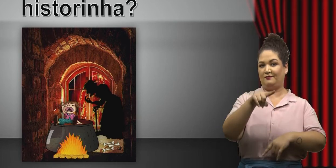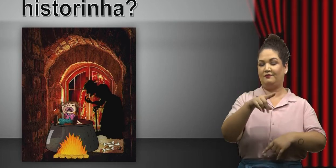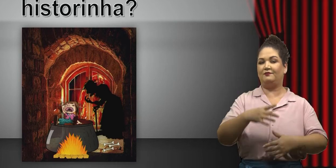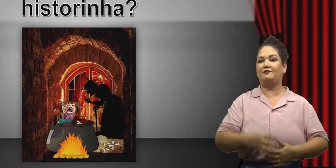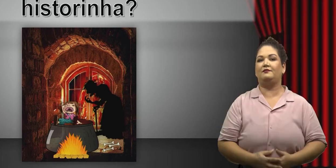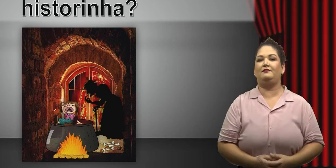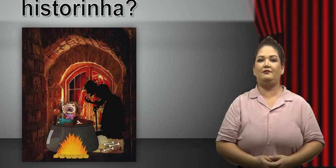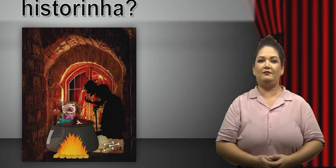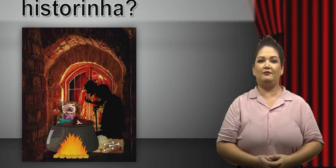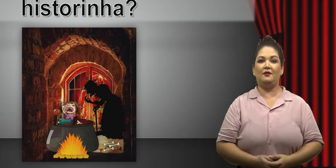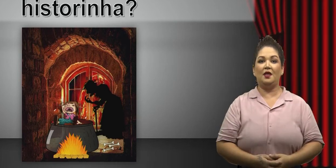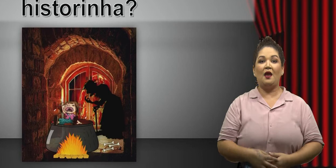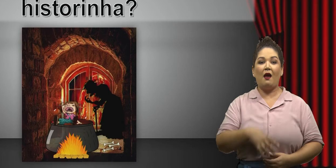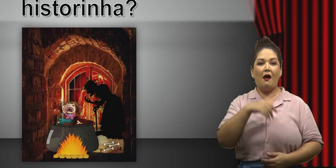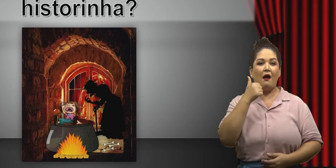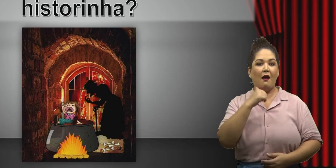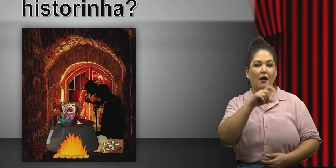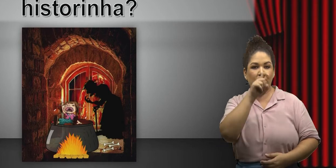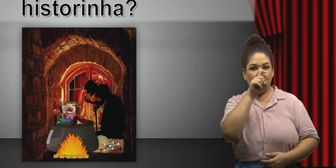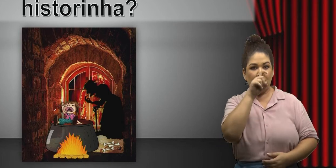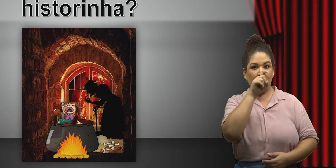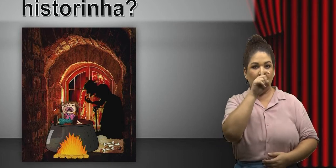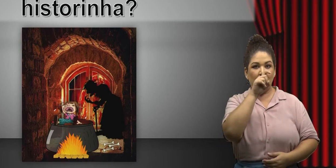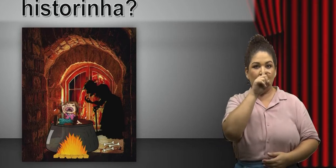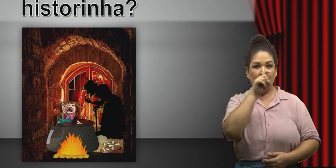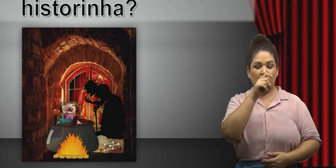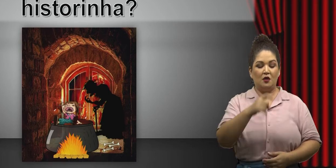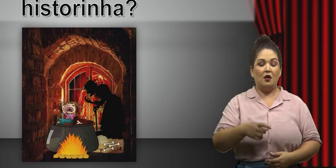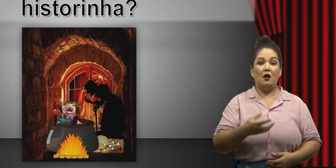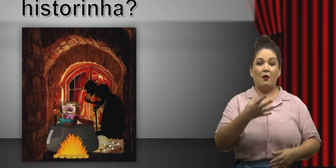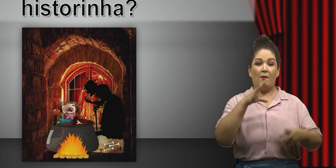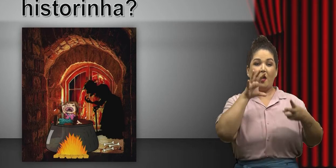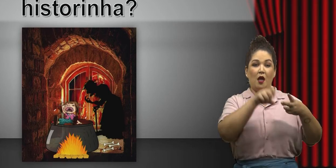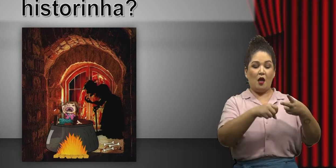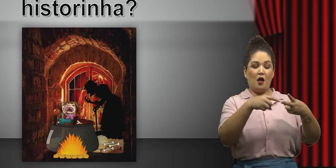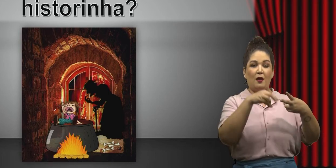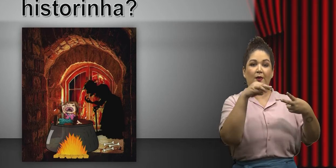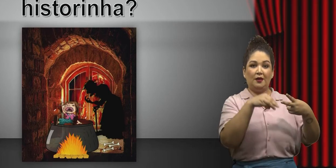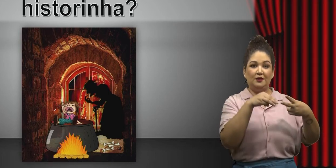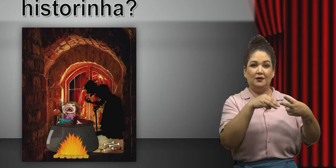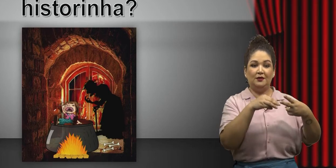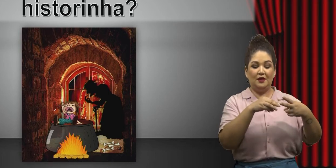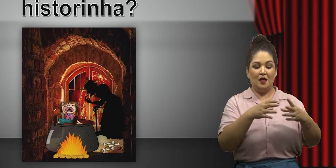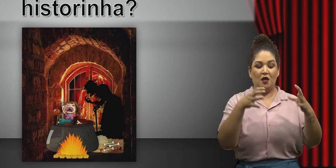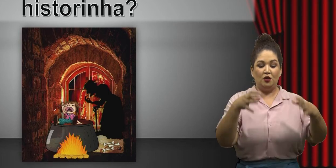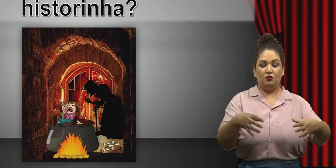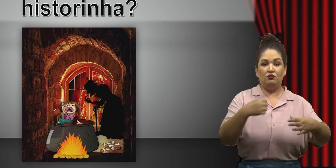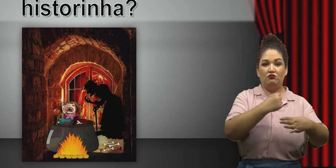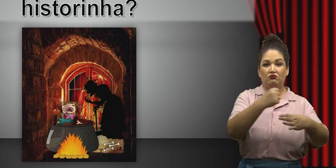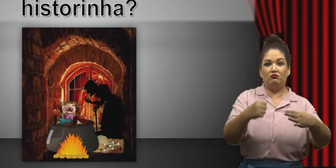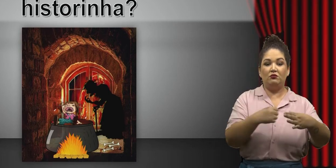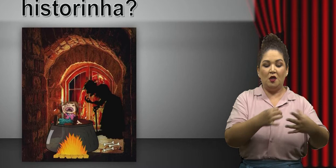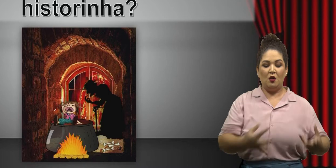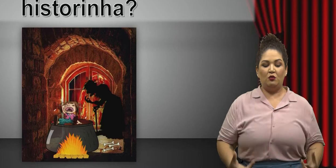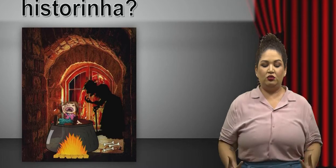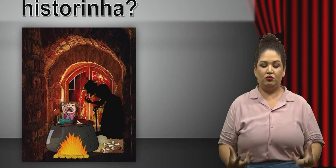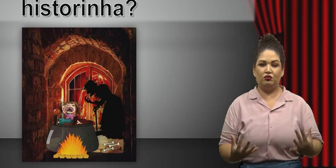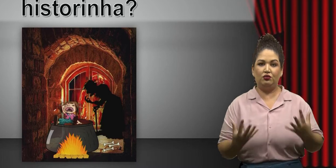você, criança, é a bruxa queimando Maria. Nossa, que final